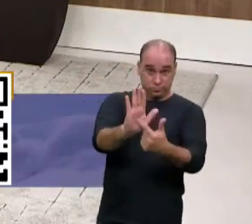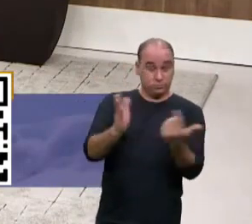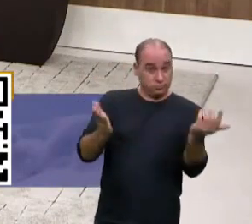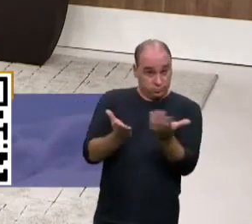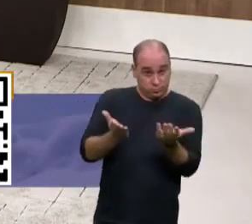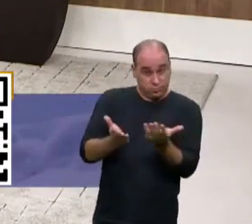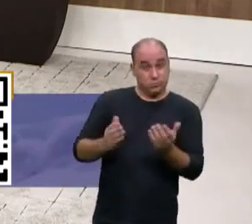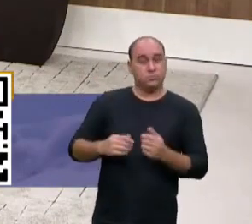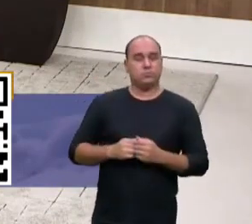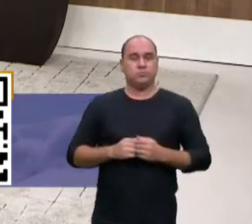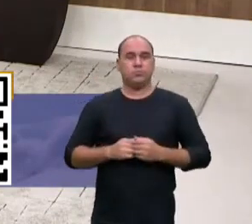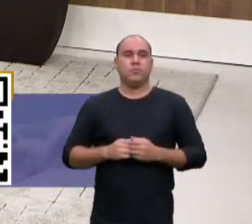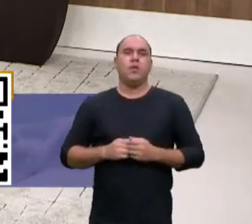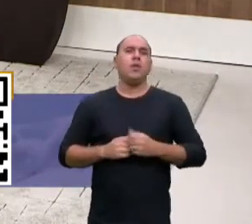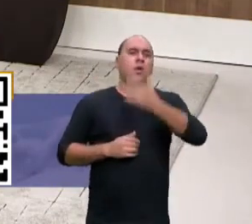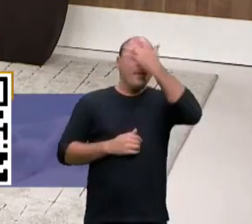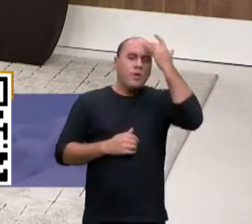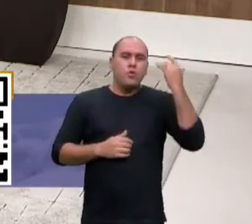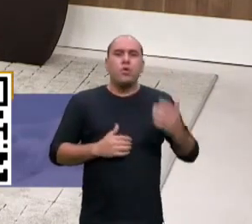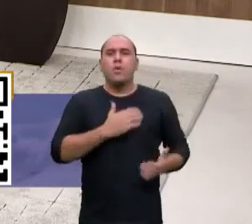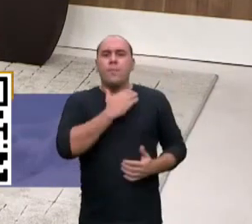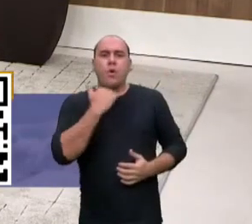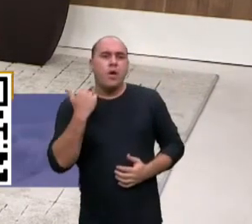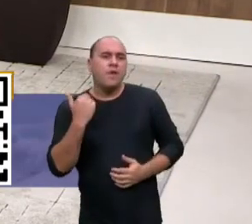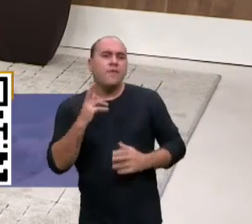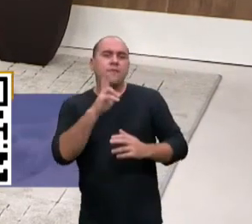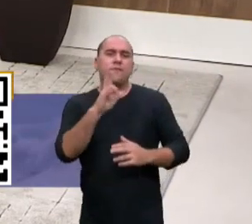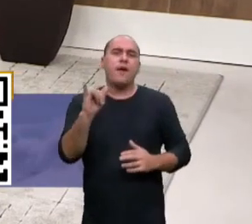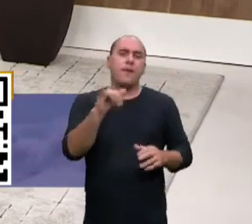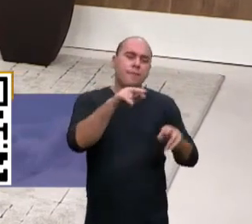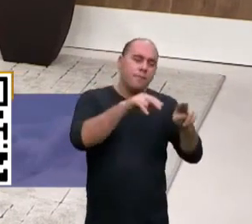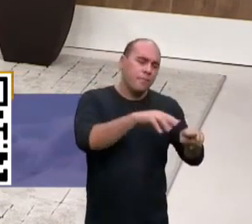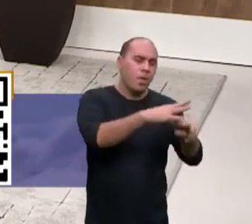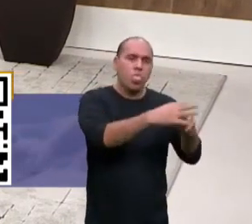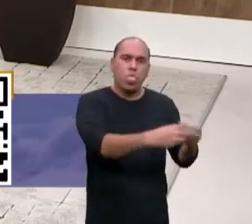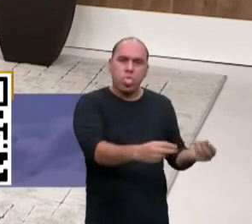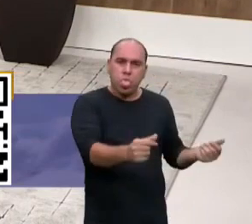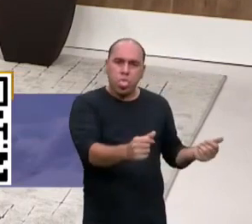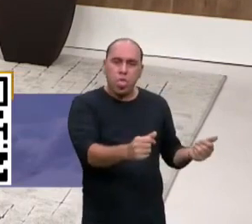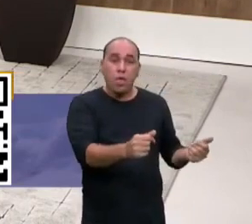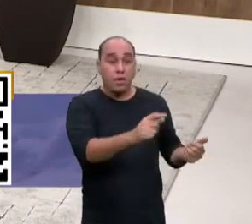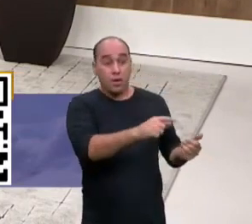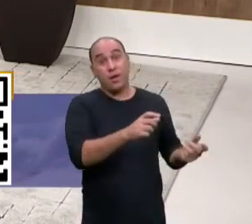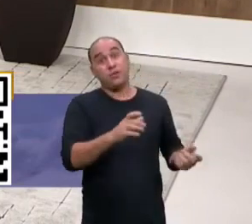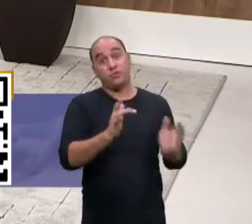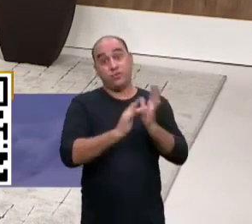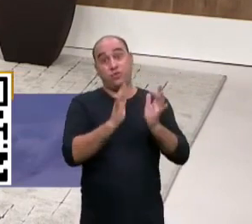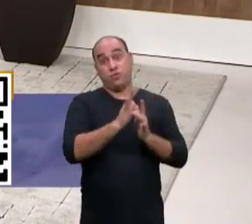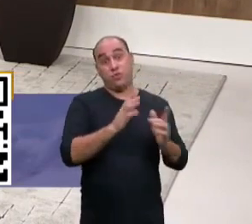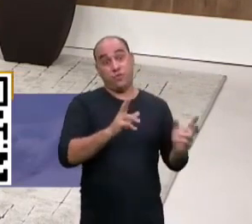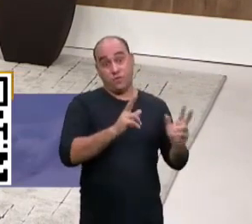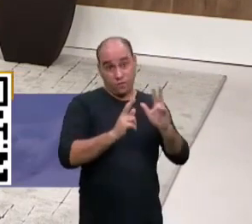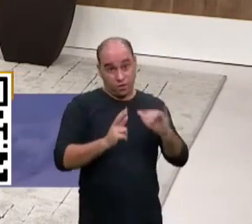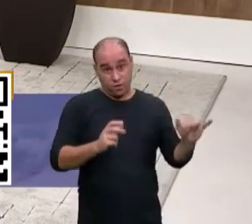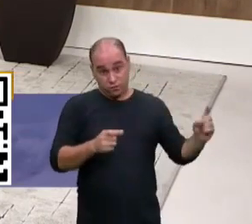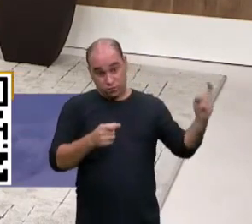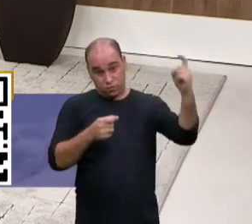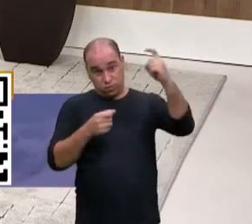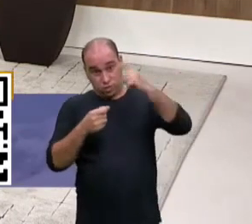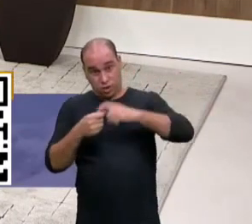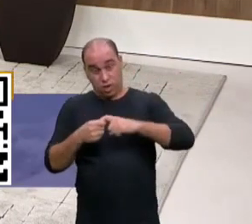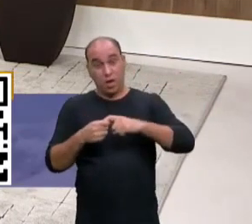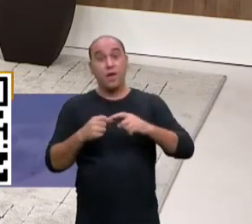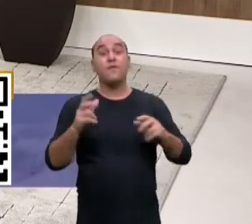eu queria que você entendesse que toda pessoa que morre vai para o pó da terra e Aguarda a ressurreição Quando Jesus Voltar ele vai